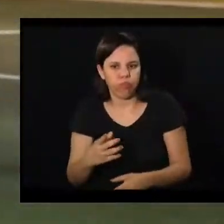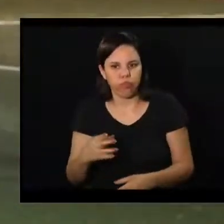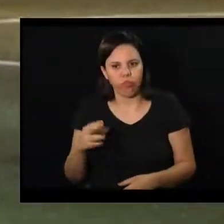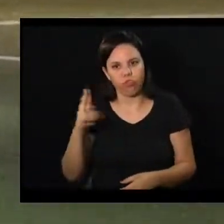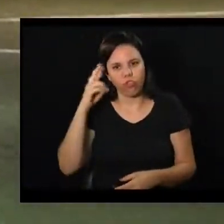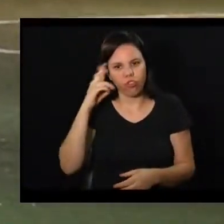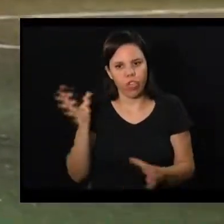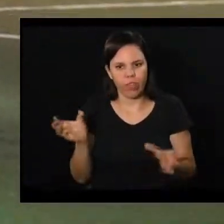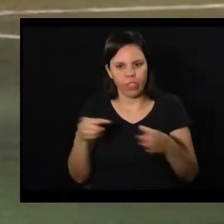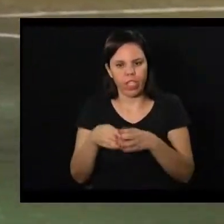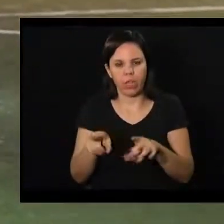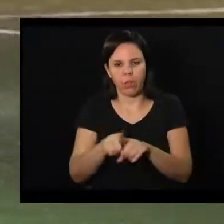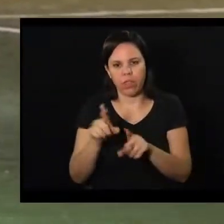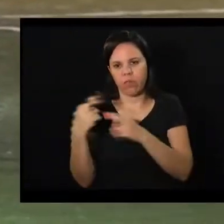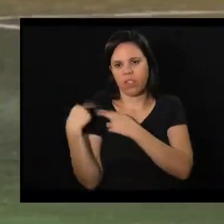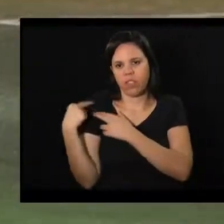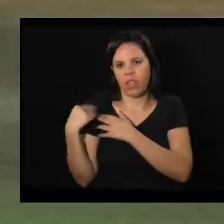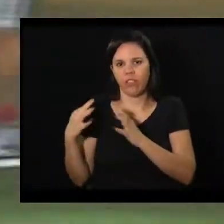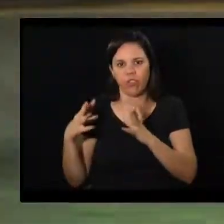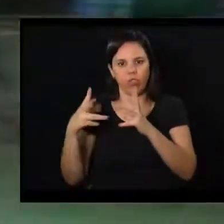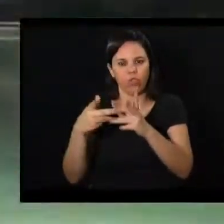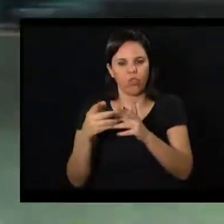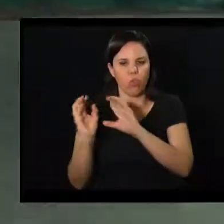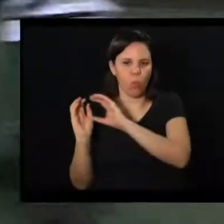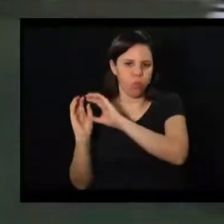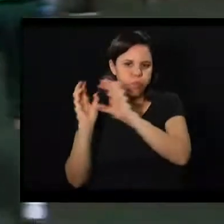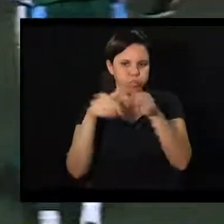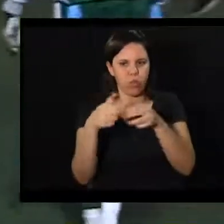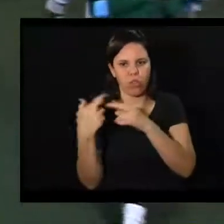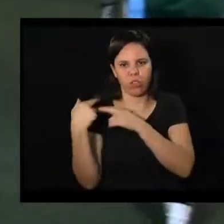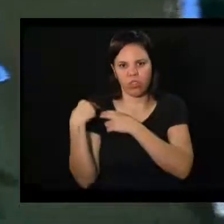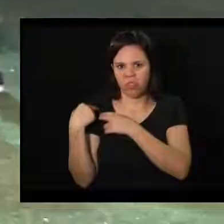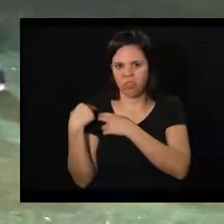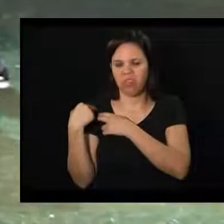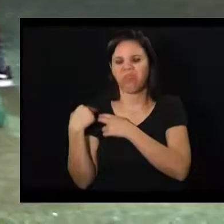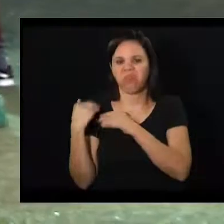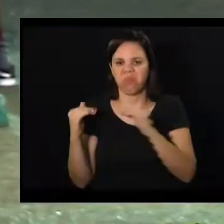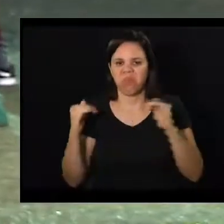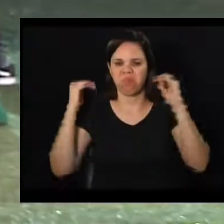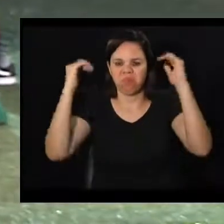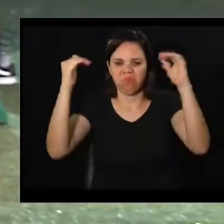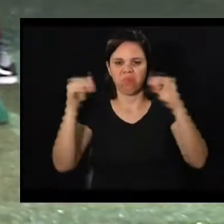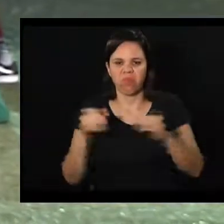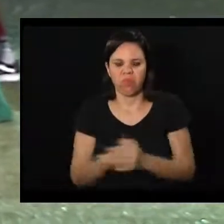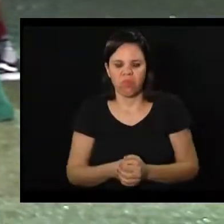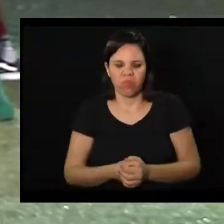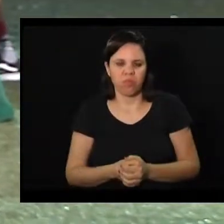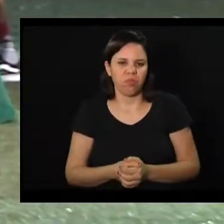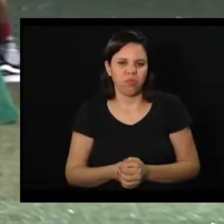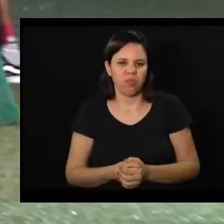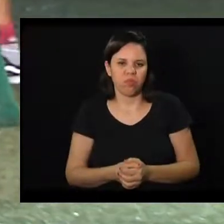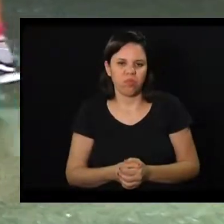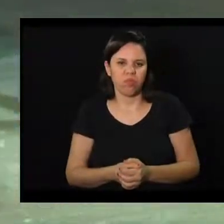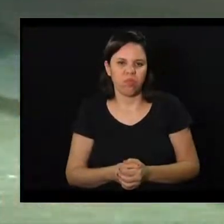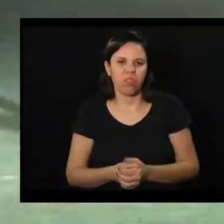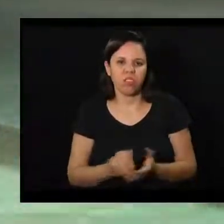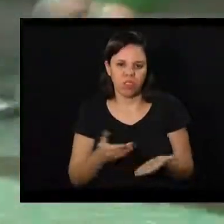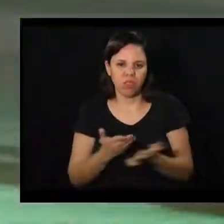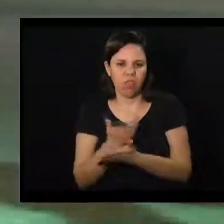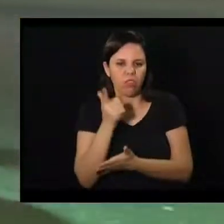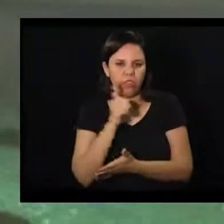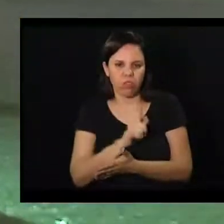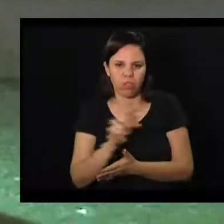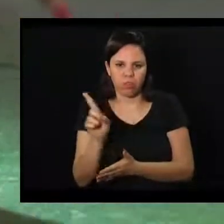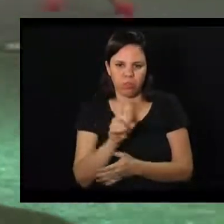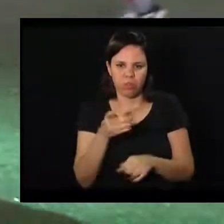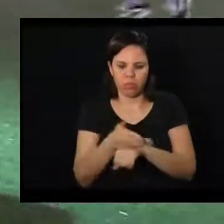por todas as jogadas ofensivas. Uma responsabilidade e tanto que chegou meio ao acaso, mas que deu certo, até mesmo